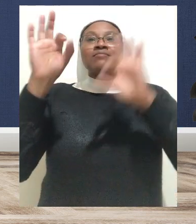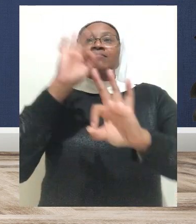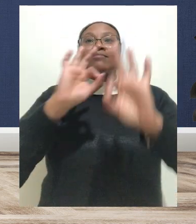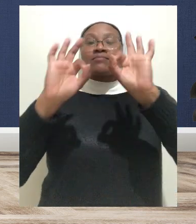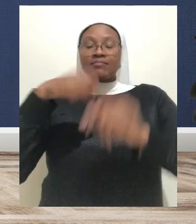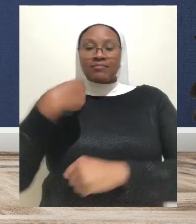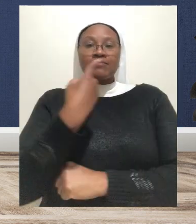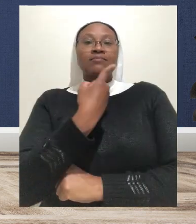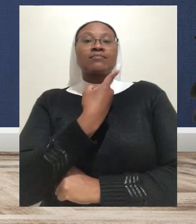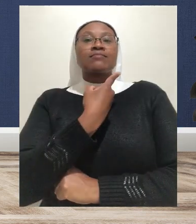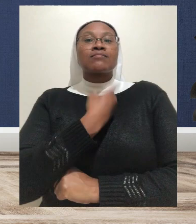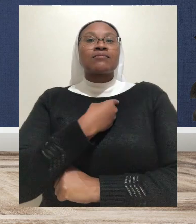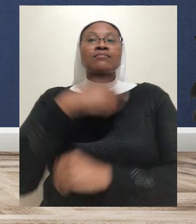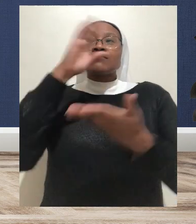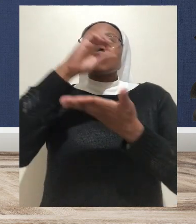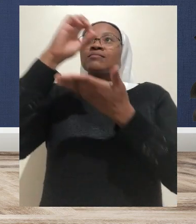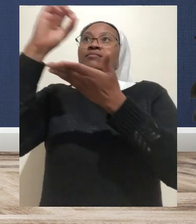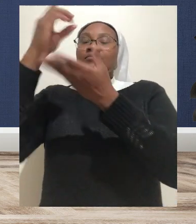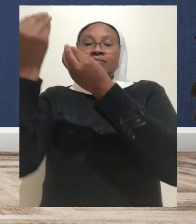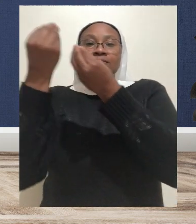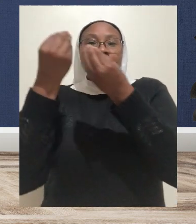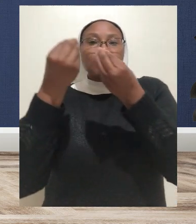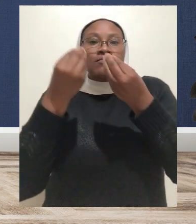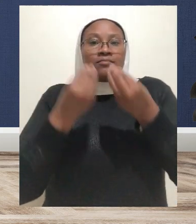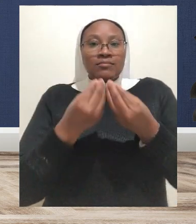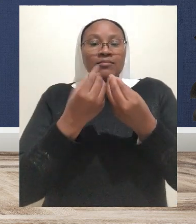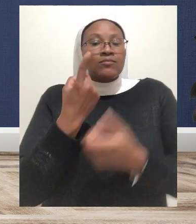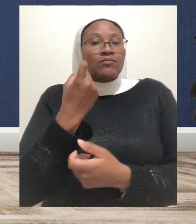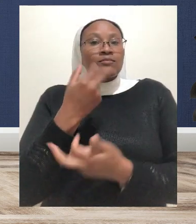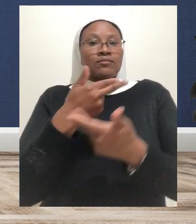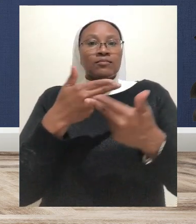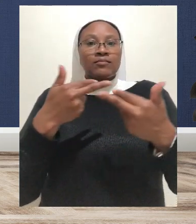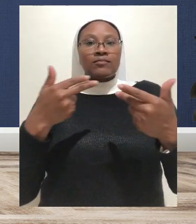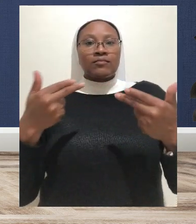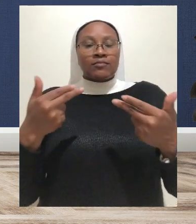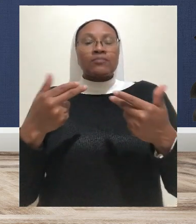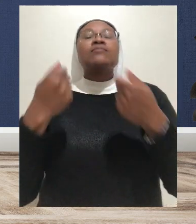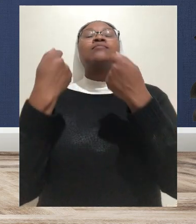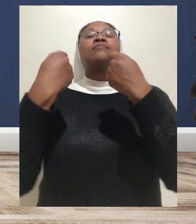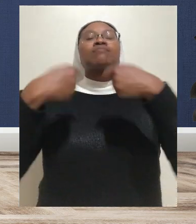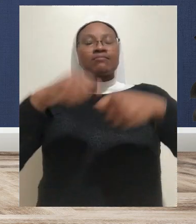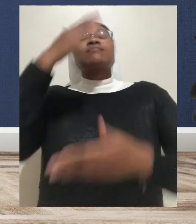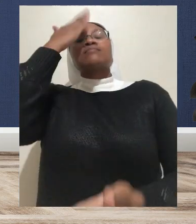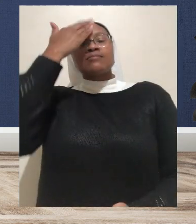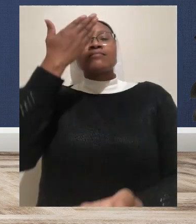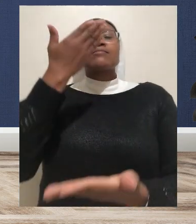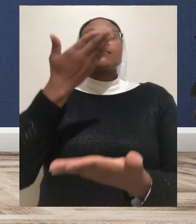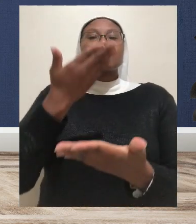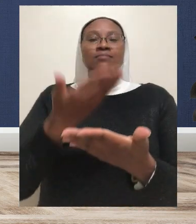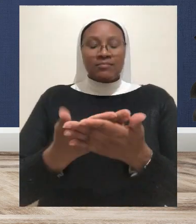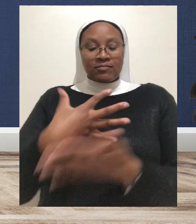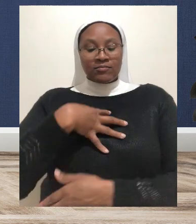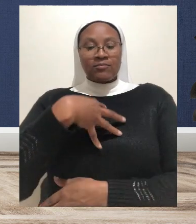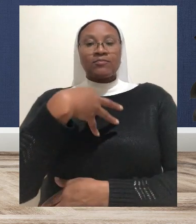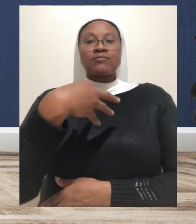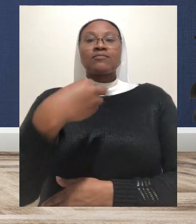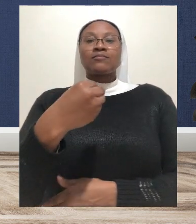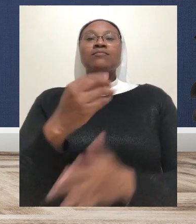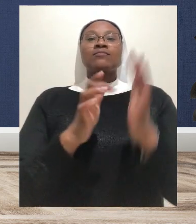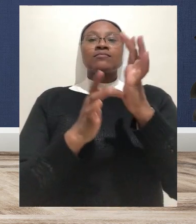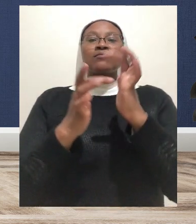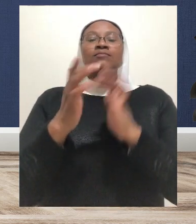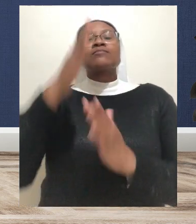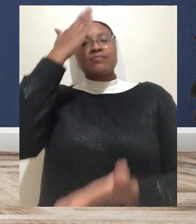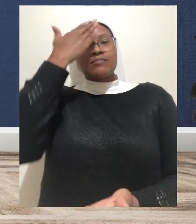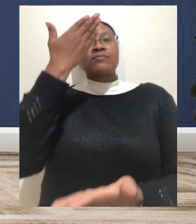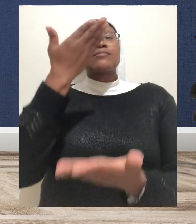paraíso preparado para nós, Deus nos coloca uma única condição: é preciso acreditar em seu